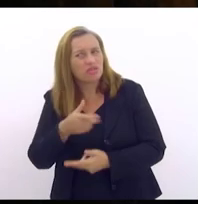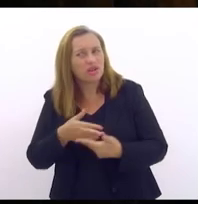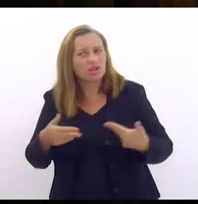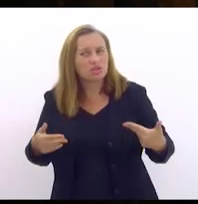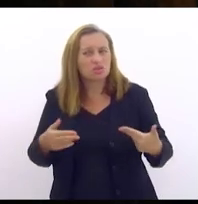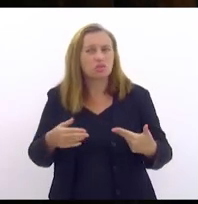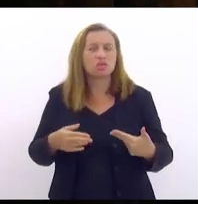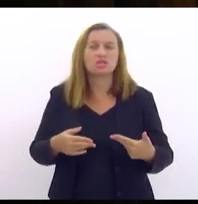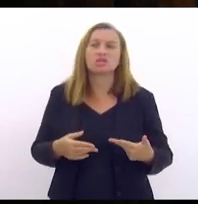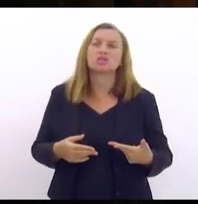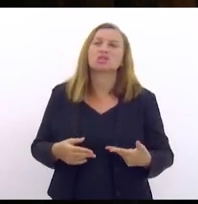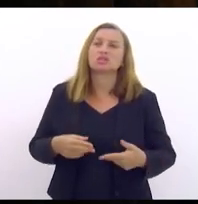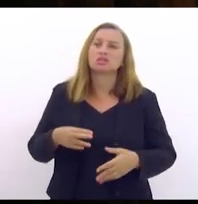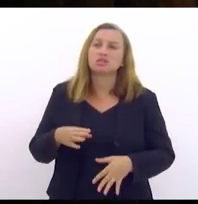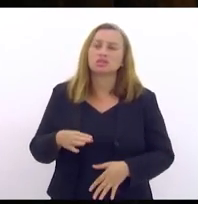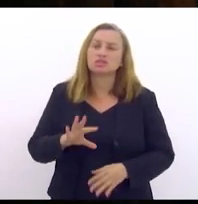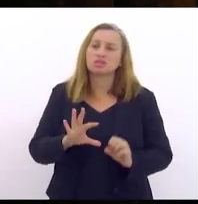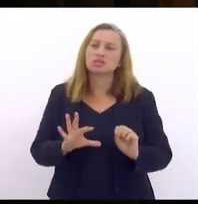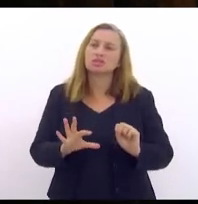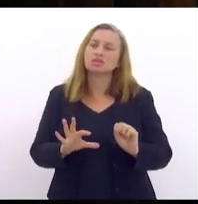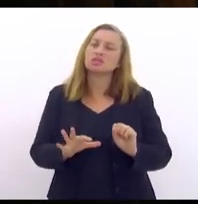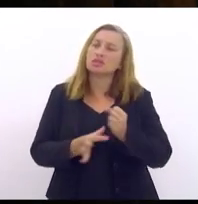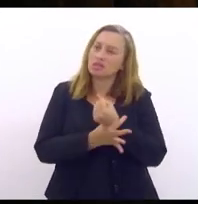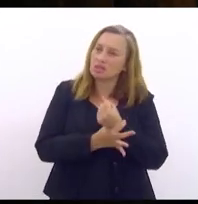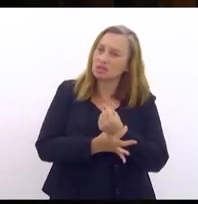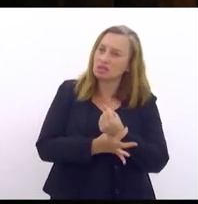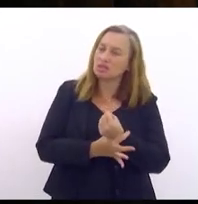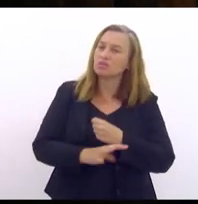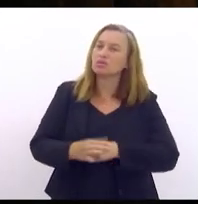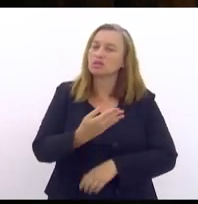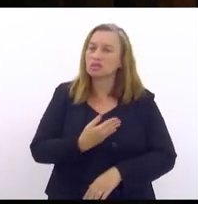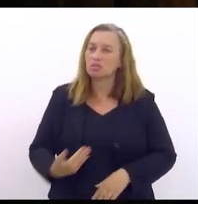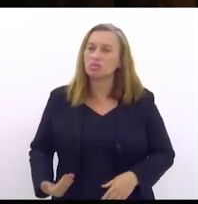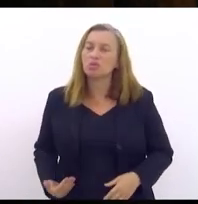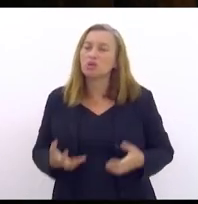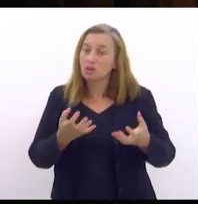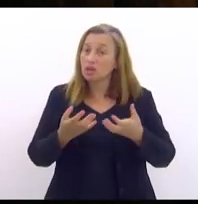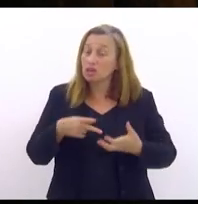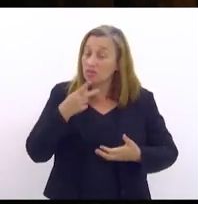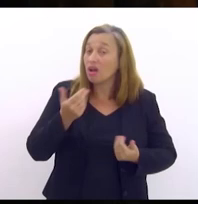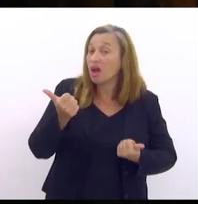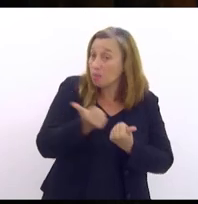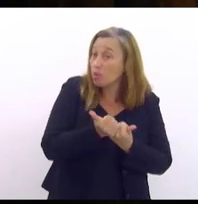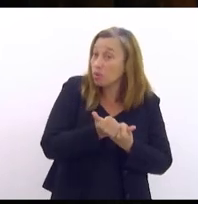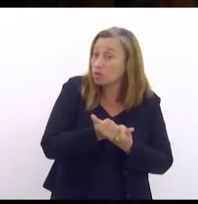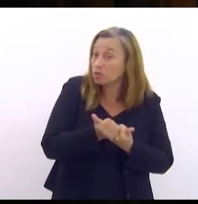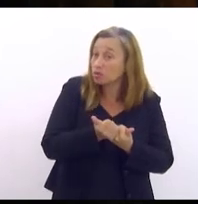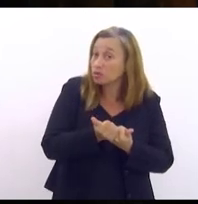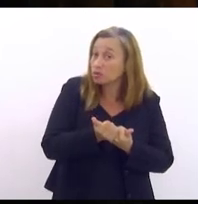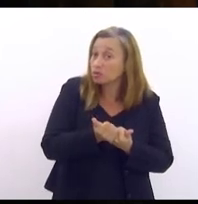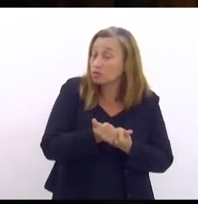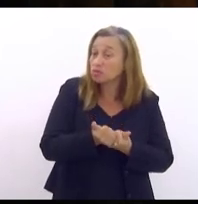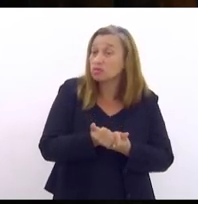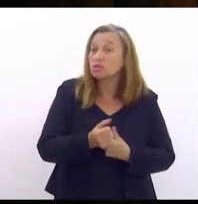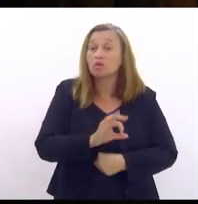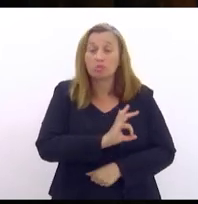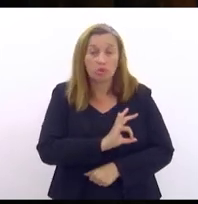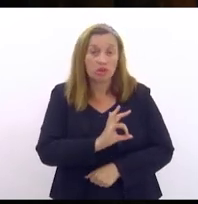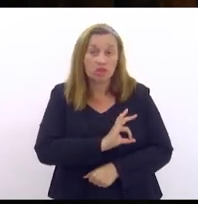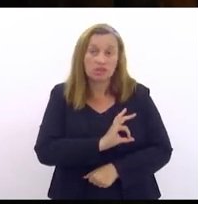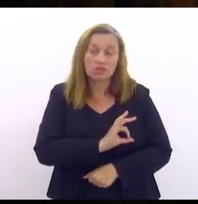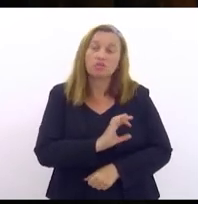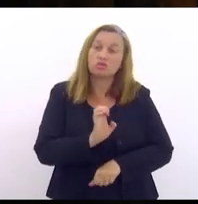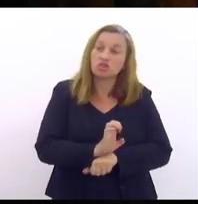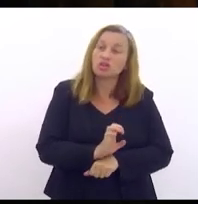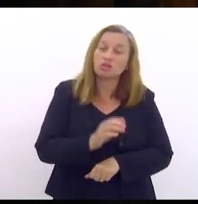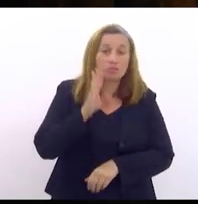de segurança. E quero fazer aqui uma manifestação de total apoio às forças de segurança desse Estado, em